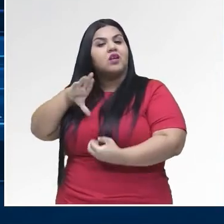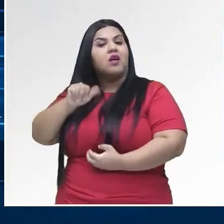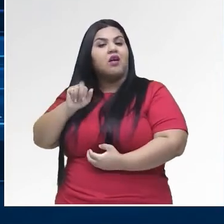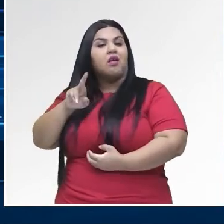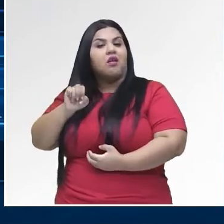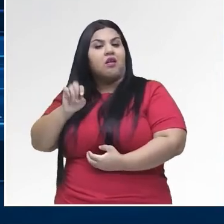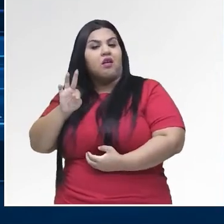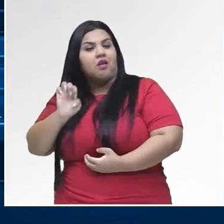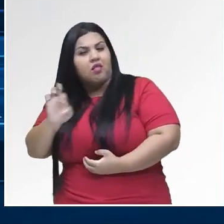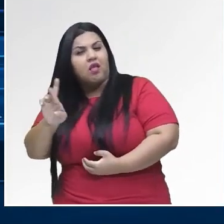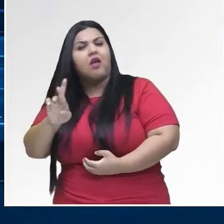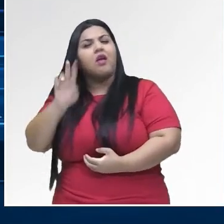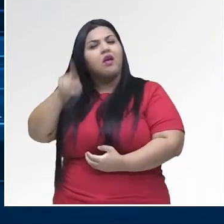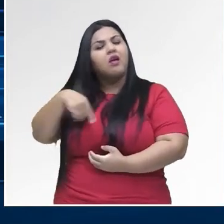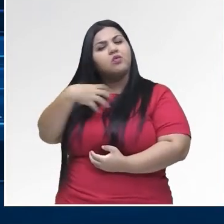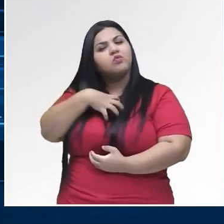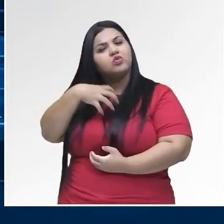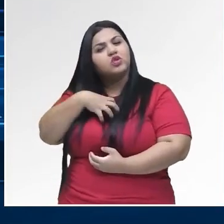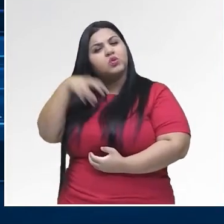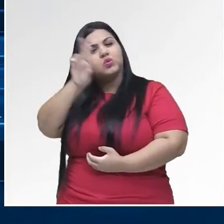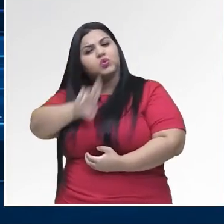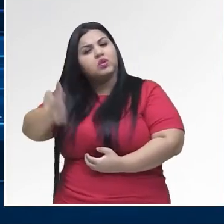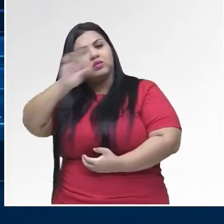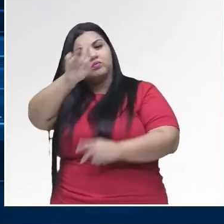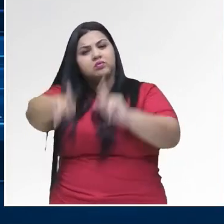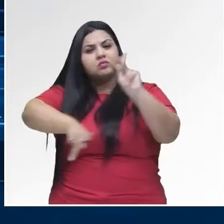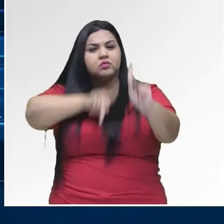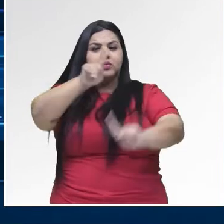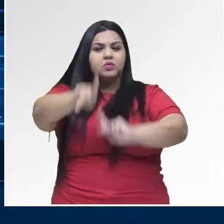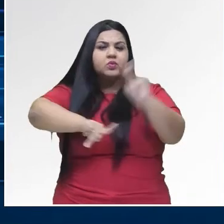Que é uma forma usada pelas pessoas